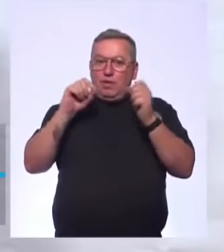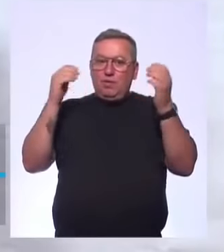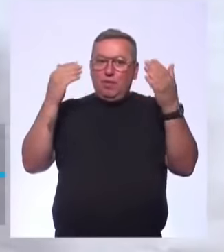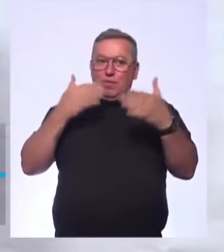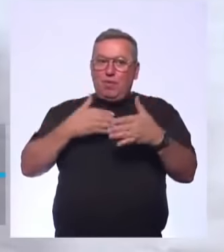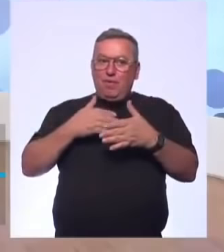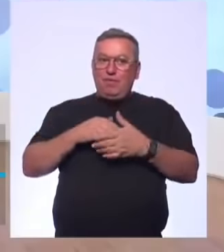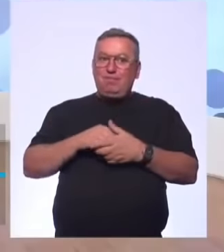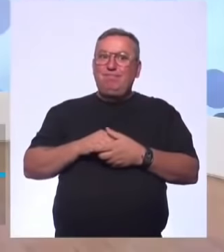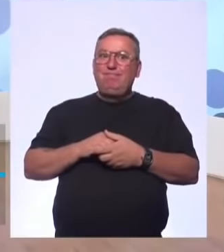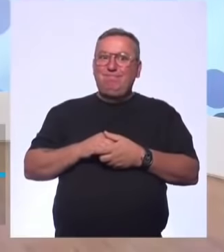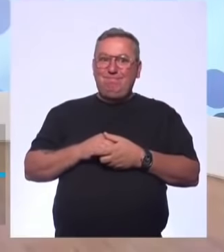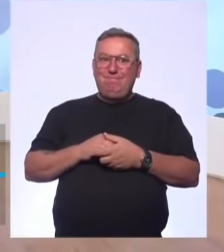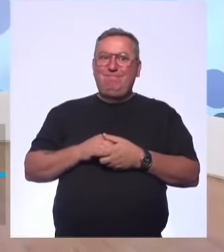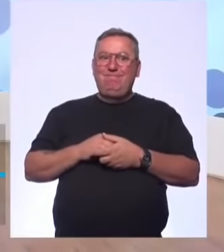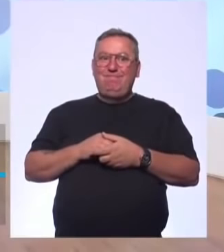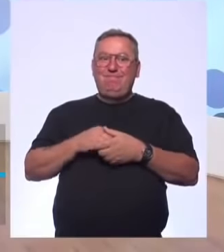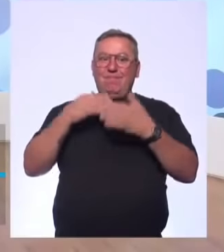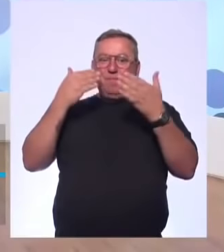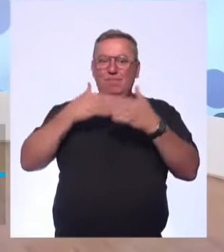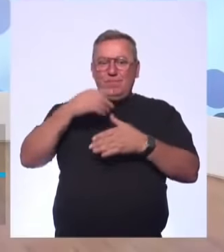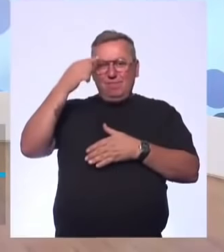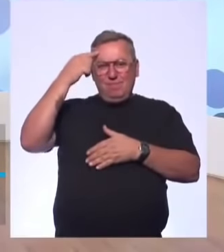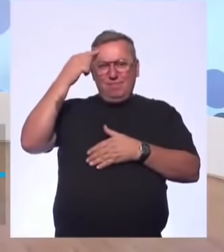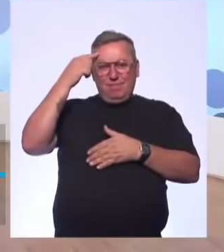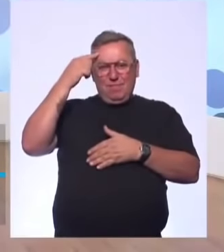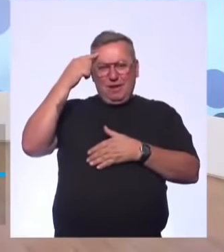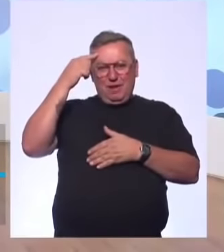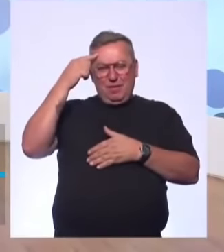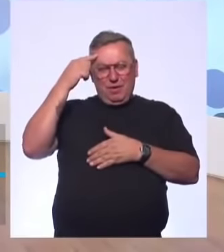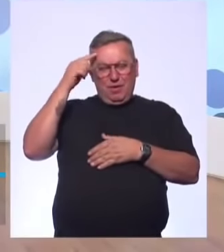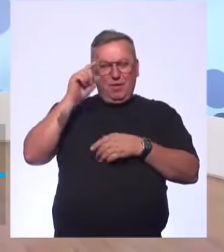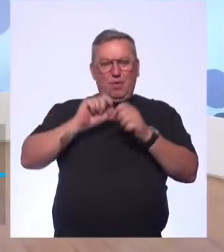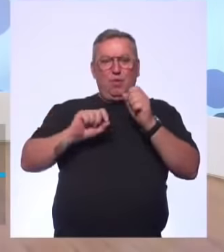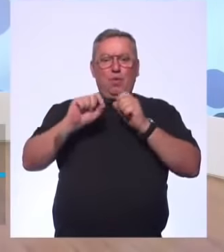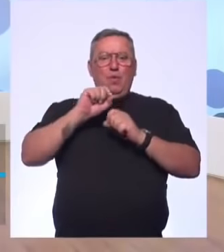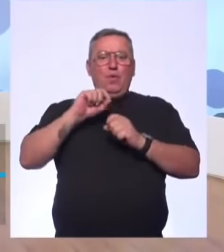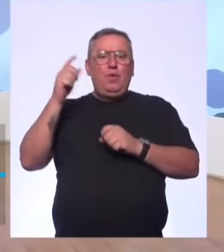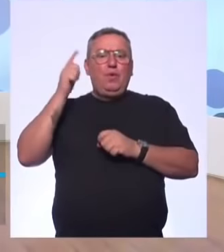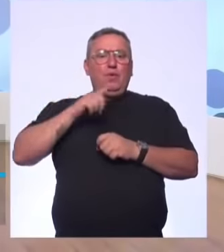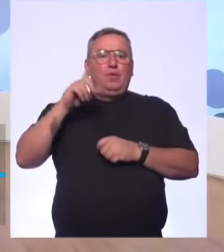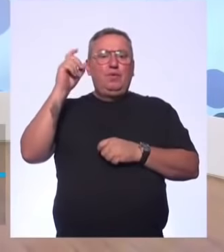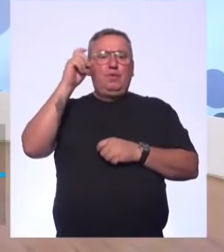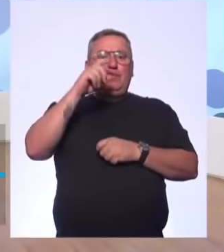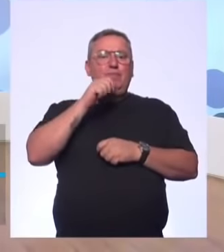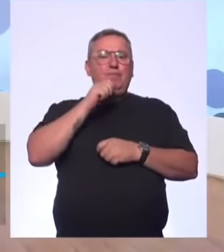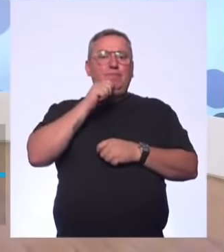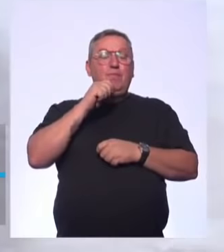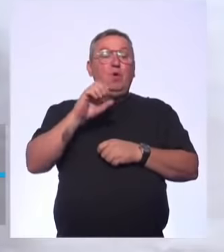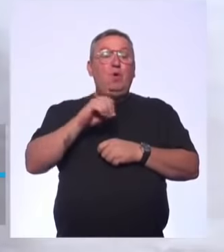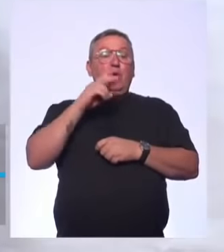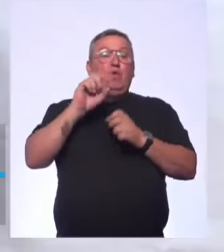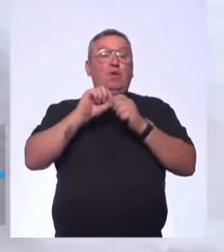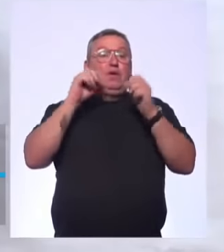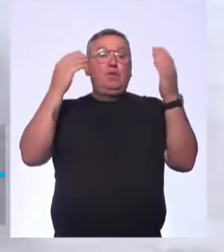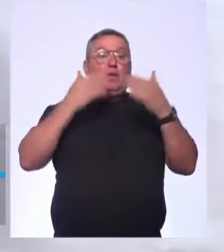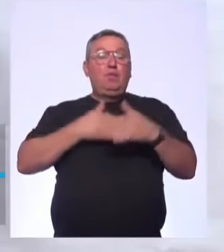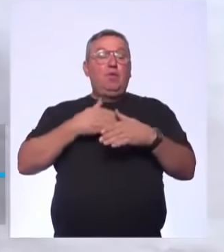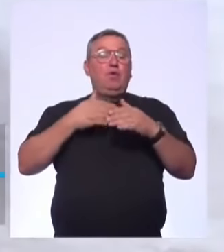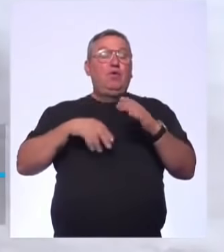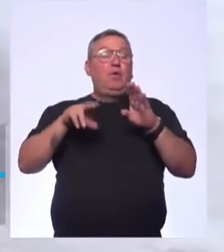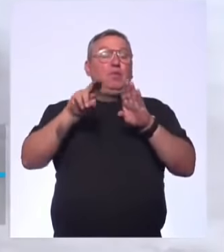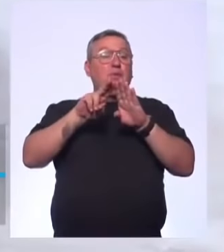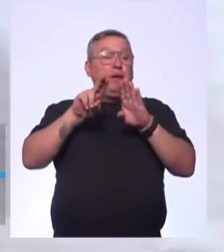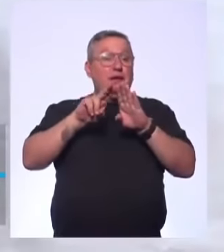né, Ed? Fazer uma prova mensal para saber o que vocês estão com dificuldade ainda, ou fazer uma prova bimestral,